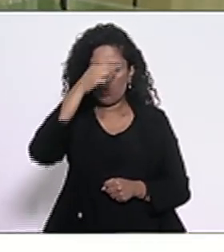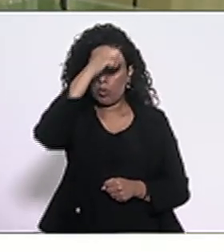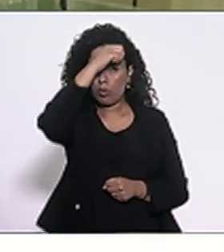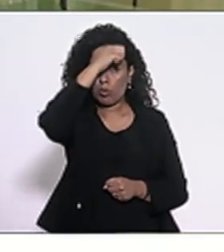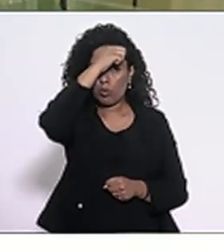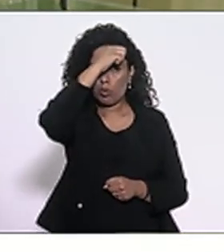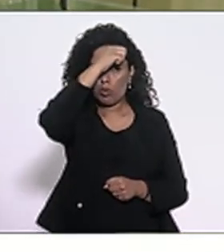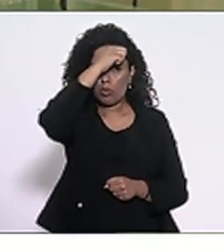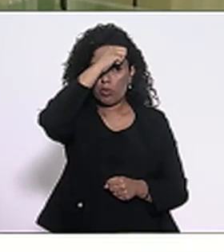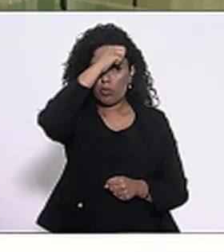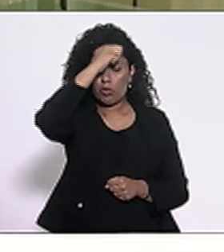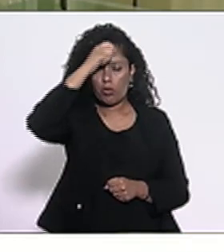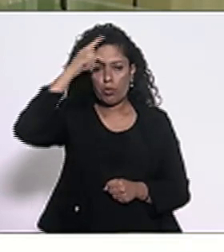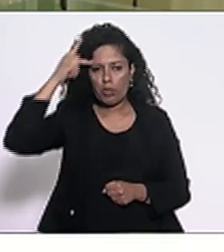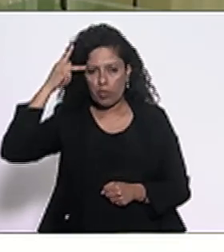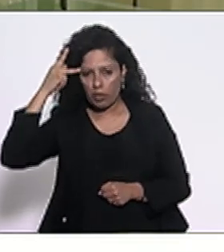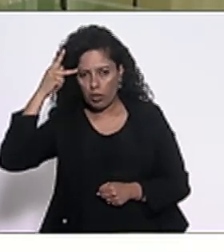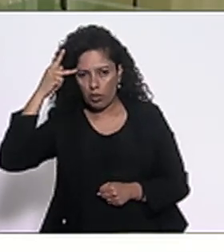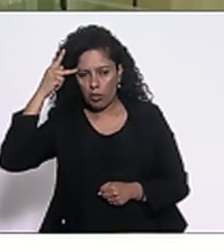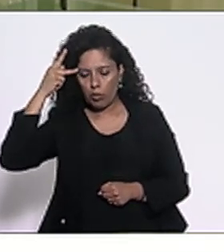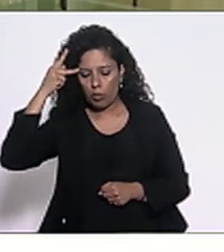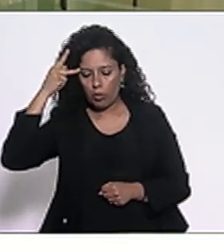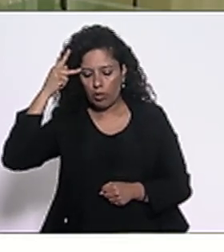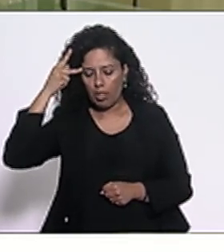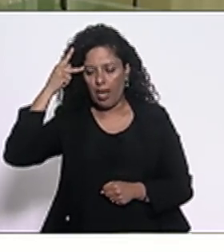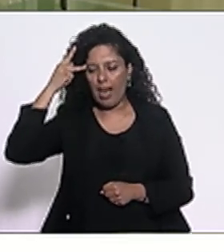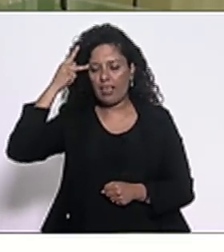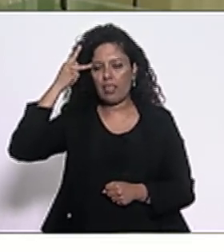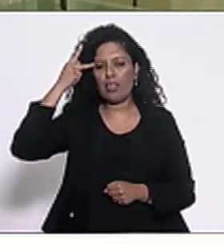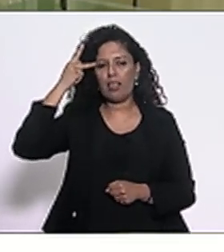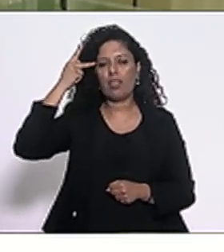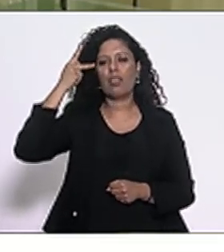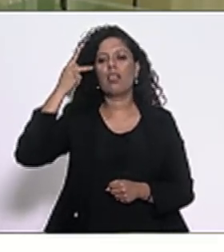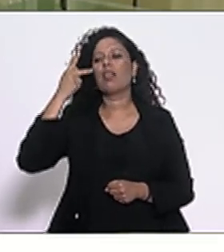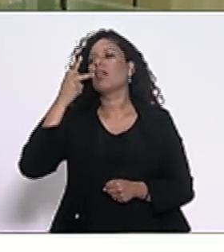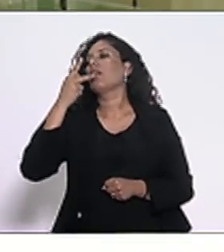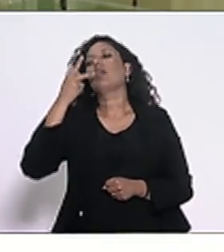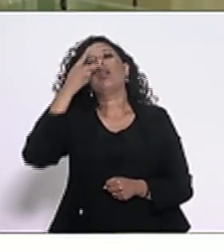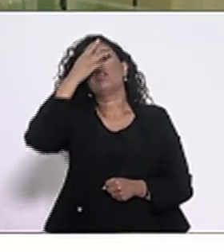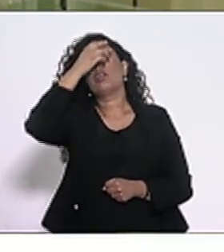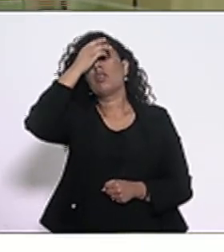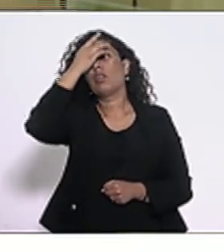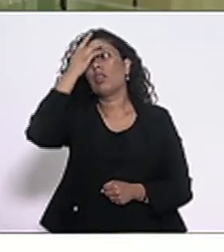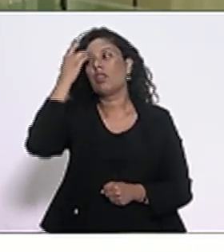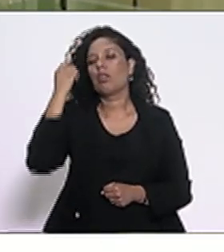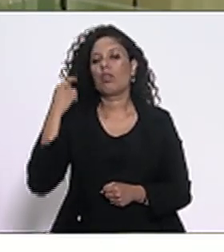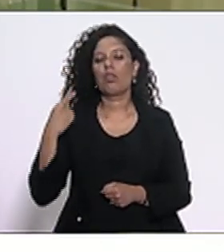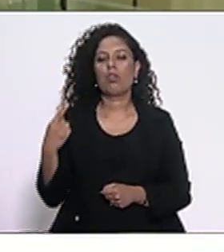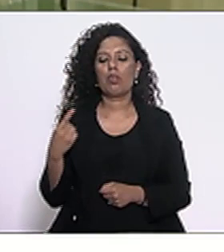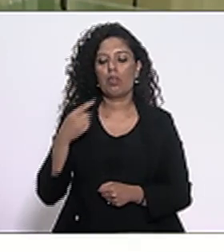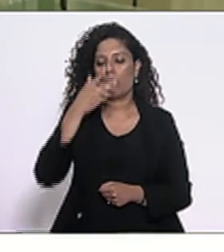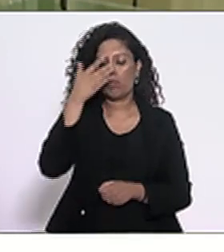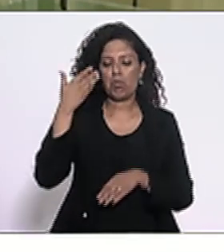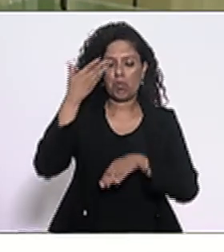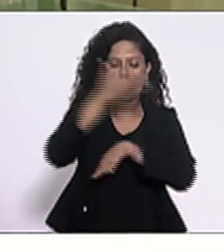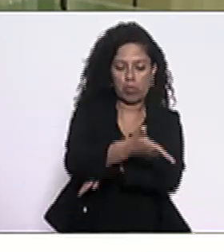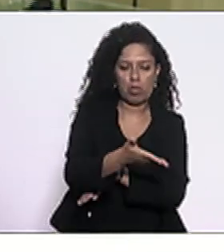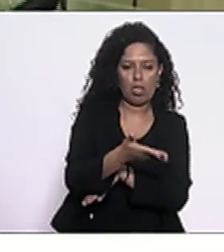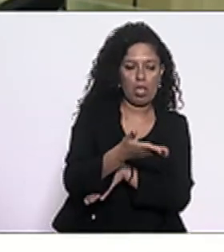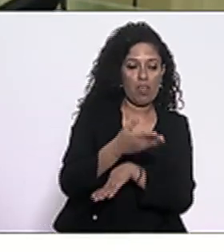por hackers ou por malwares e tudo mais, né? Ataques de DDoS, ataques de